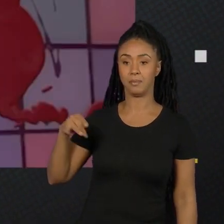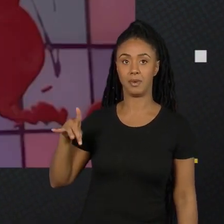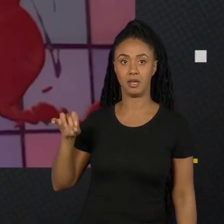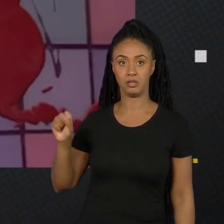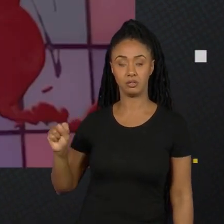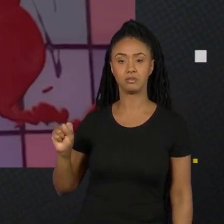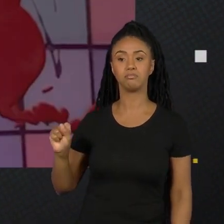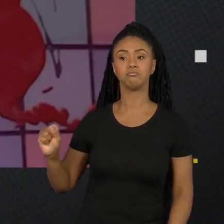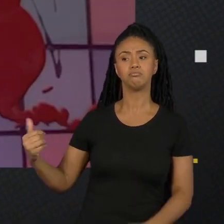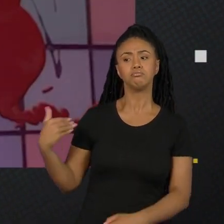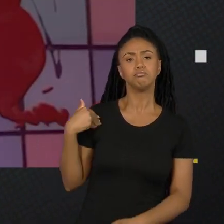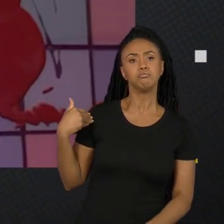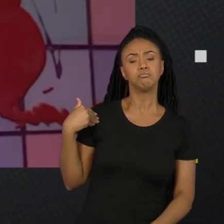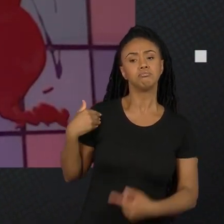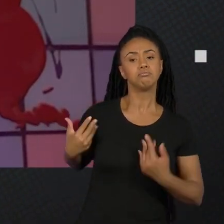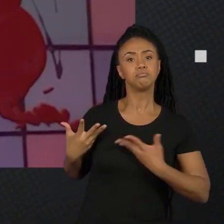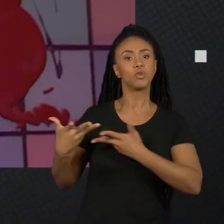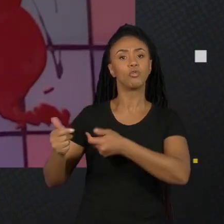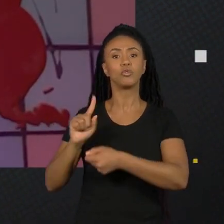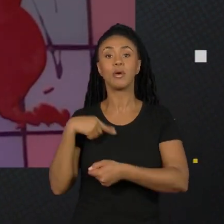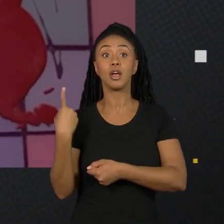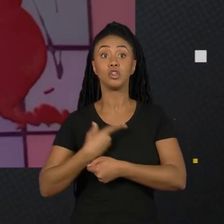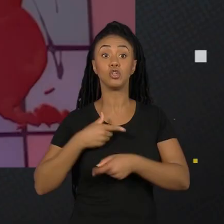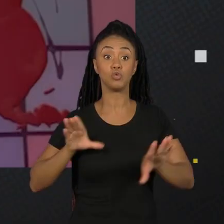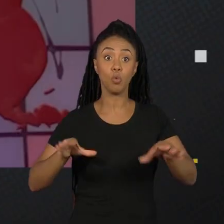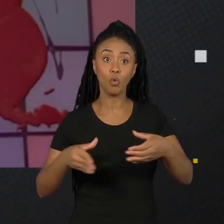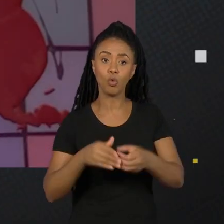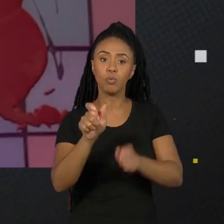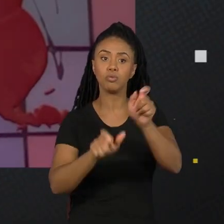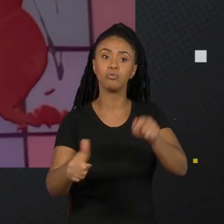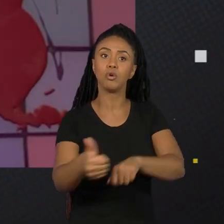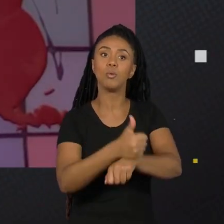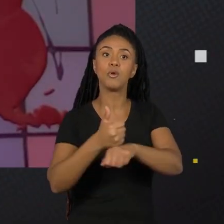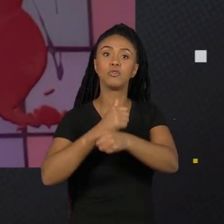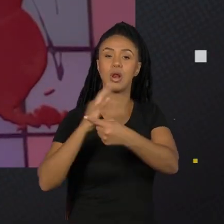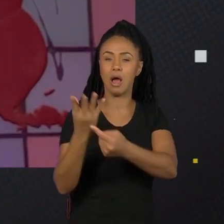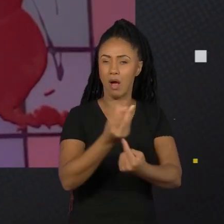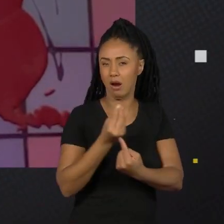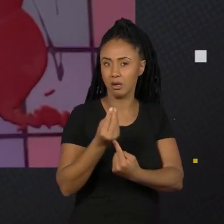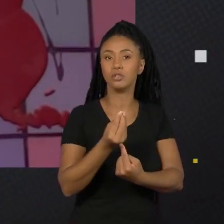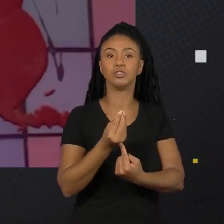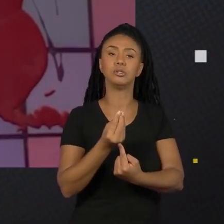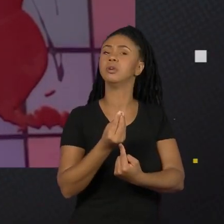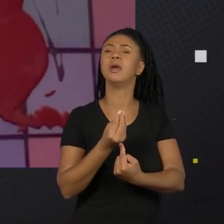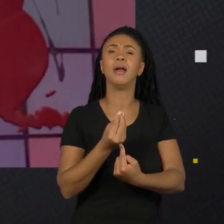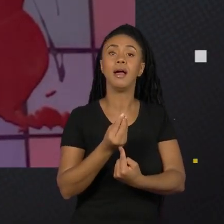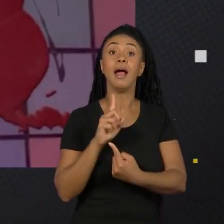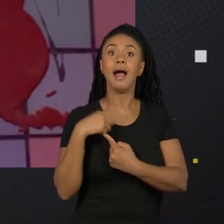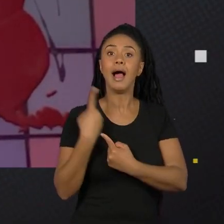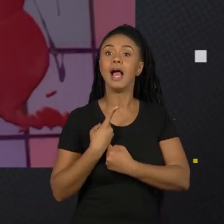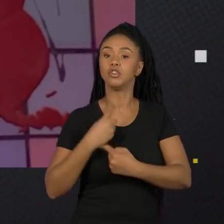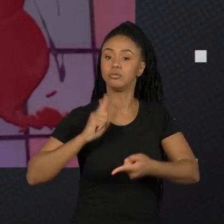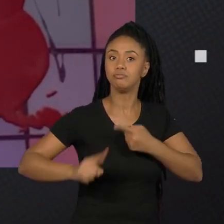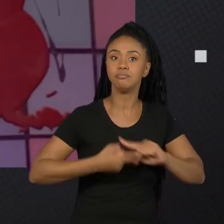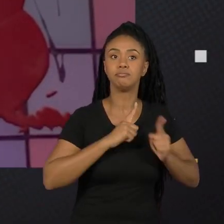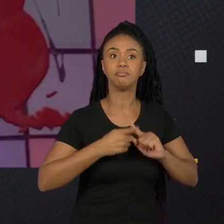que organizássemos um grupo de artistas onde nós faríamos exposições